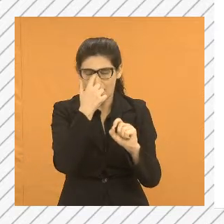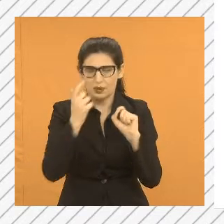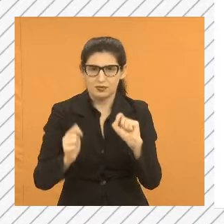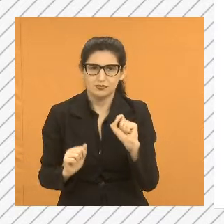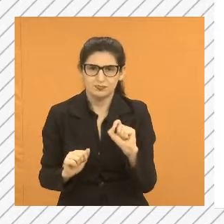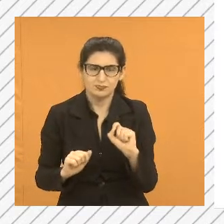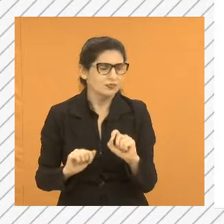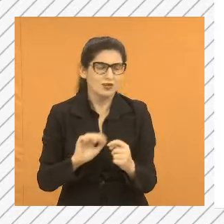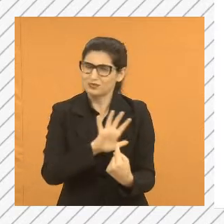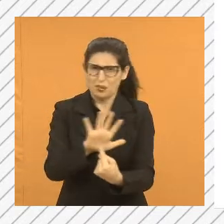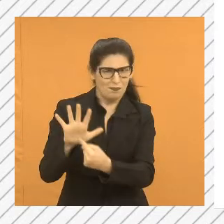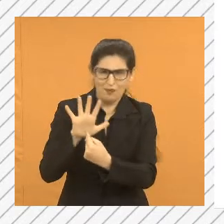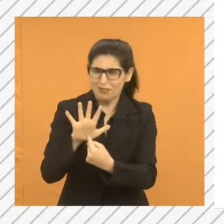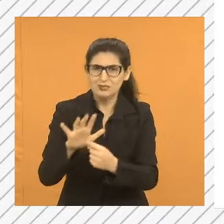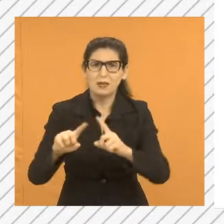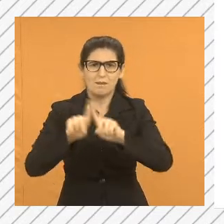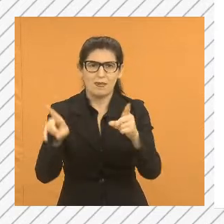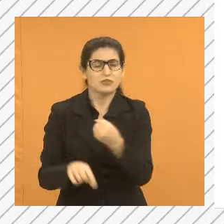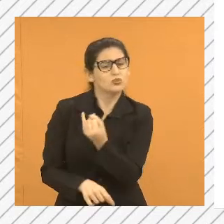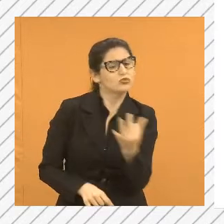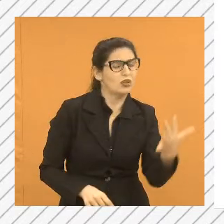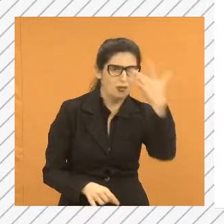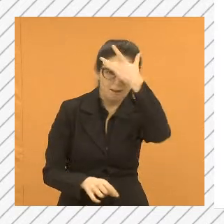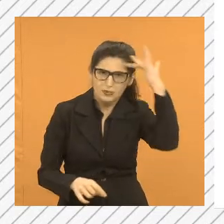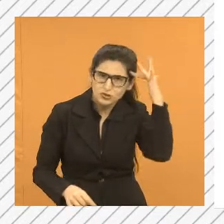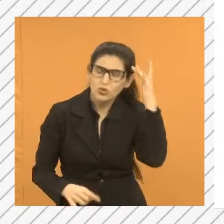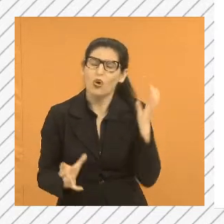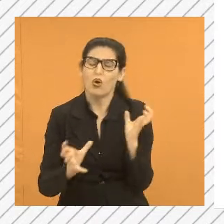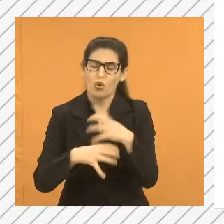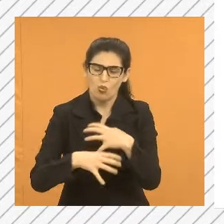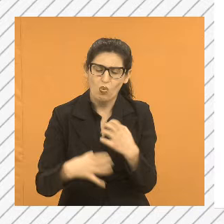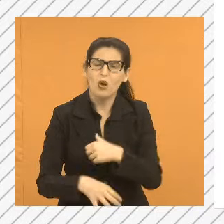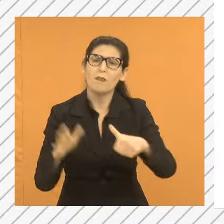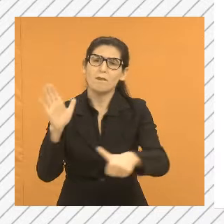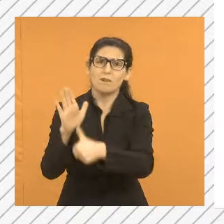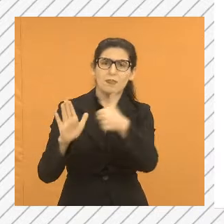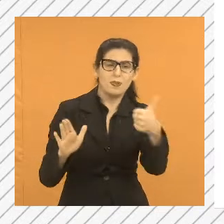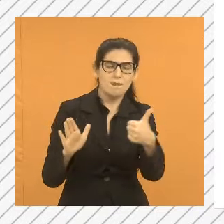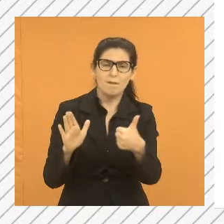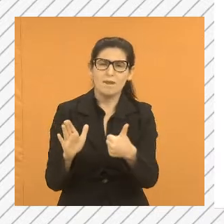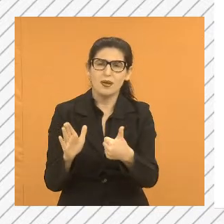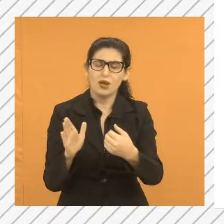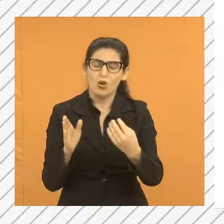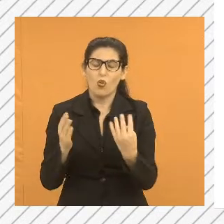não aponte para isso, o número de pacientes acompanhados no primeiro quadrimestre deste